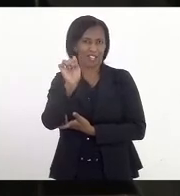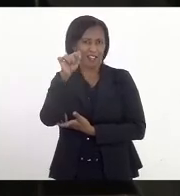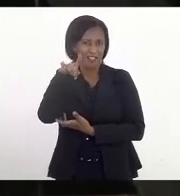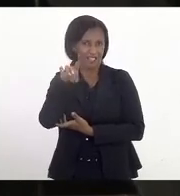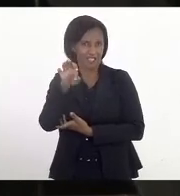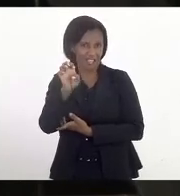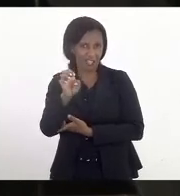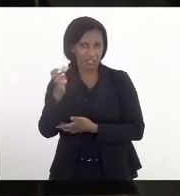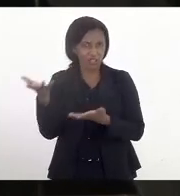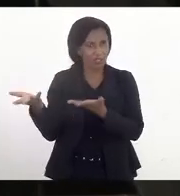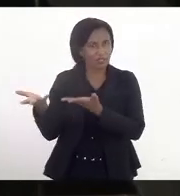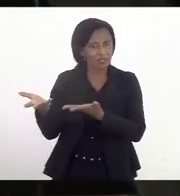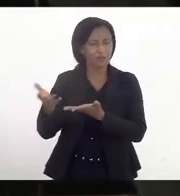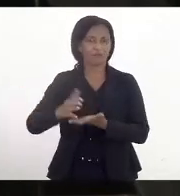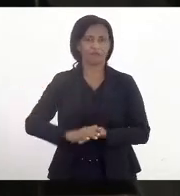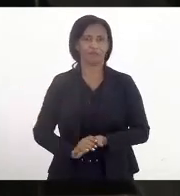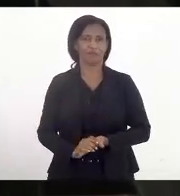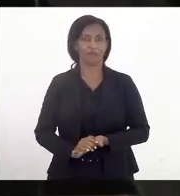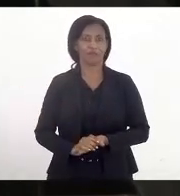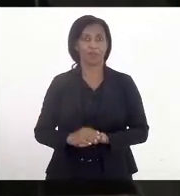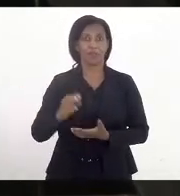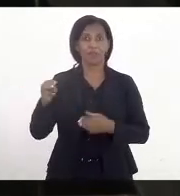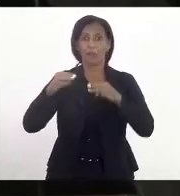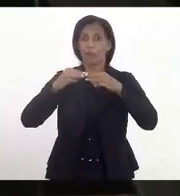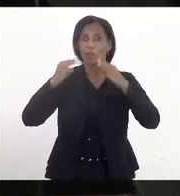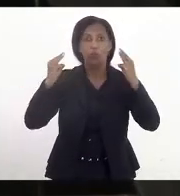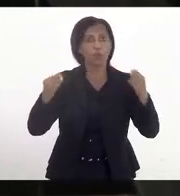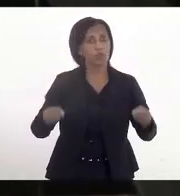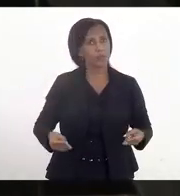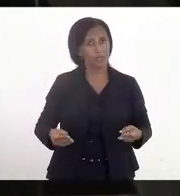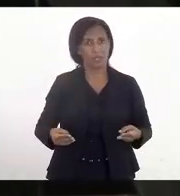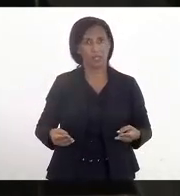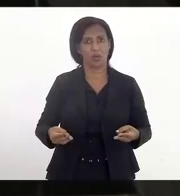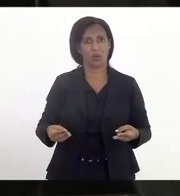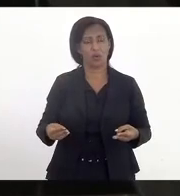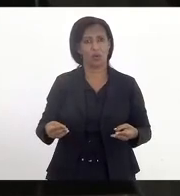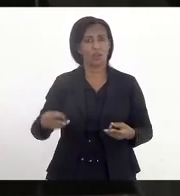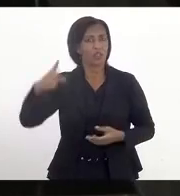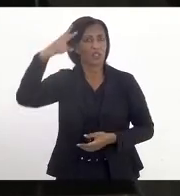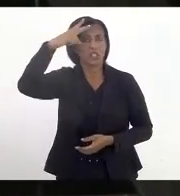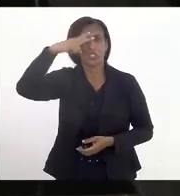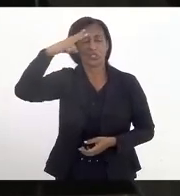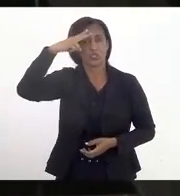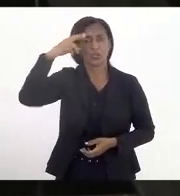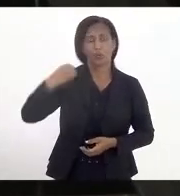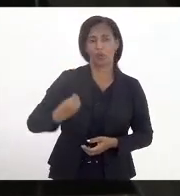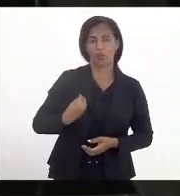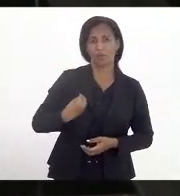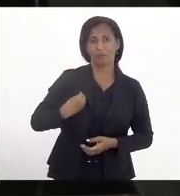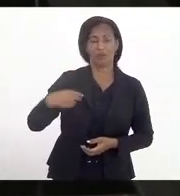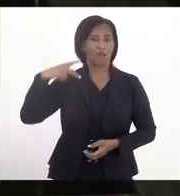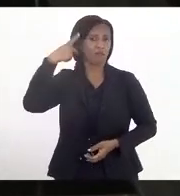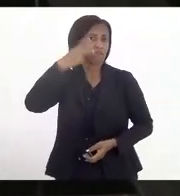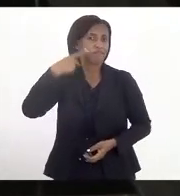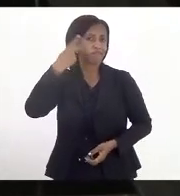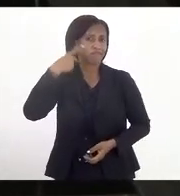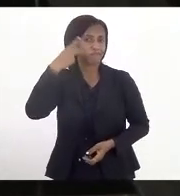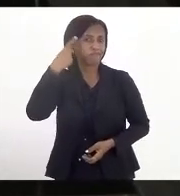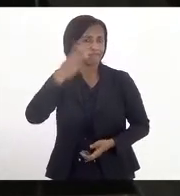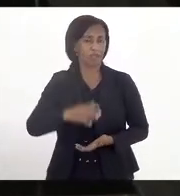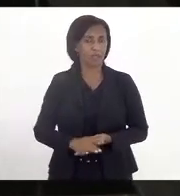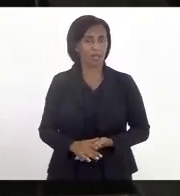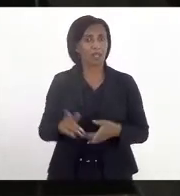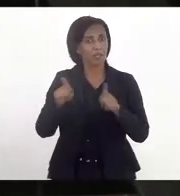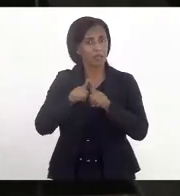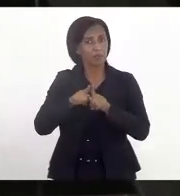palácio Tiradentes será um museu com a história do Parlamento e da parcela importante da nossa